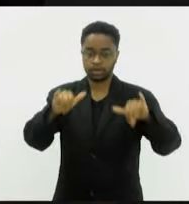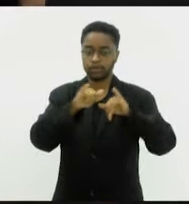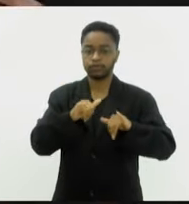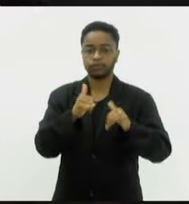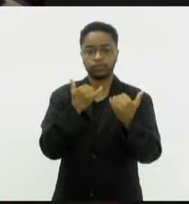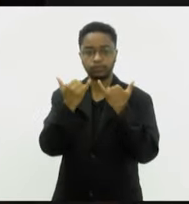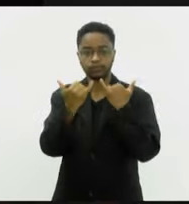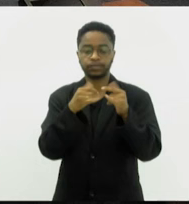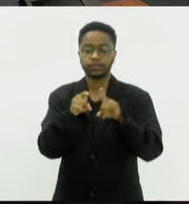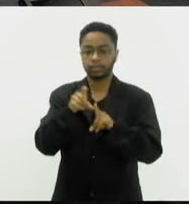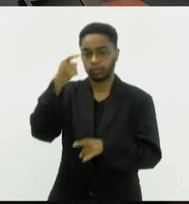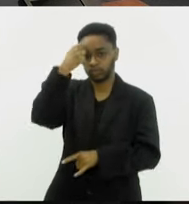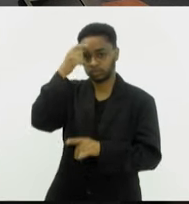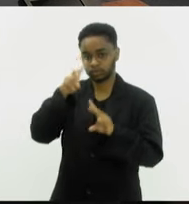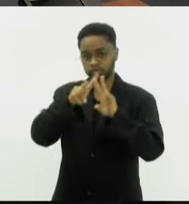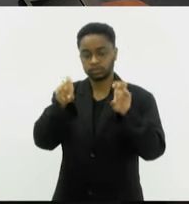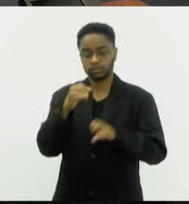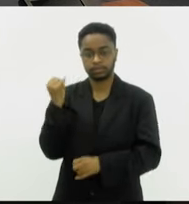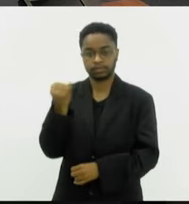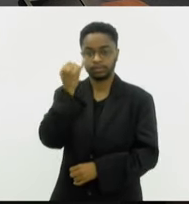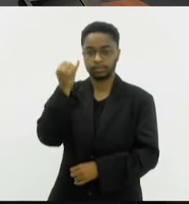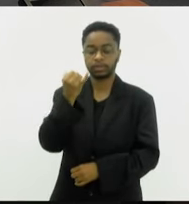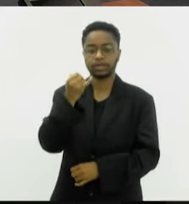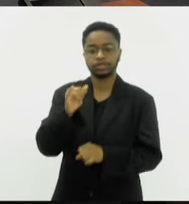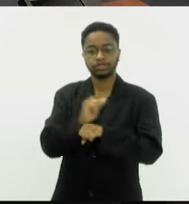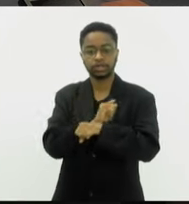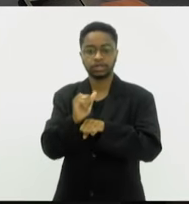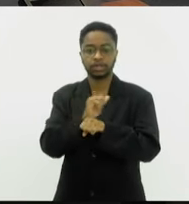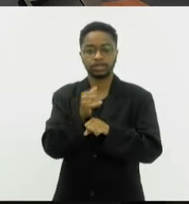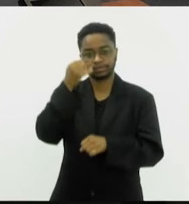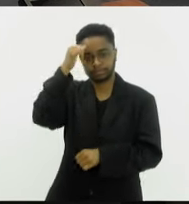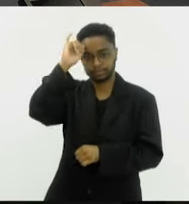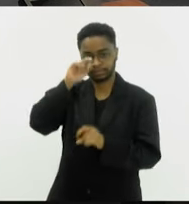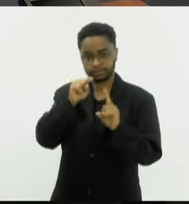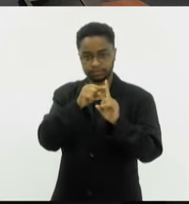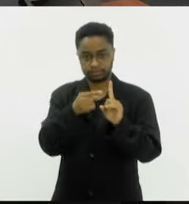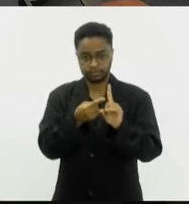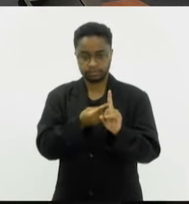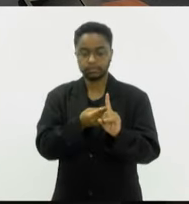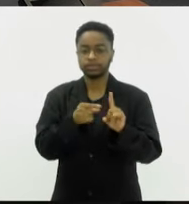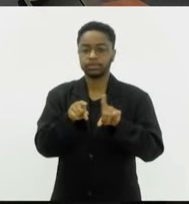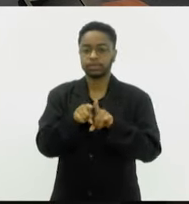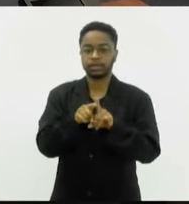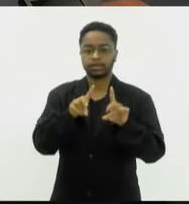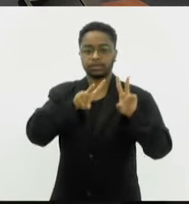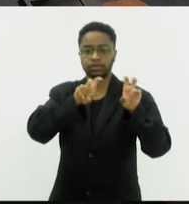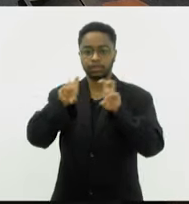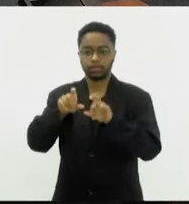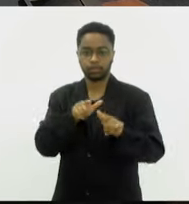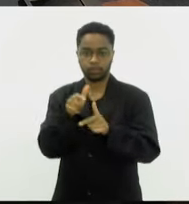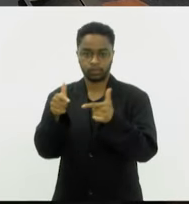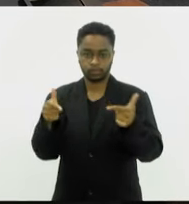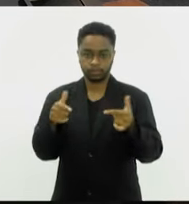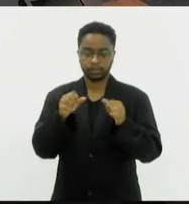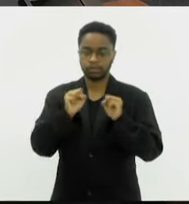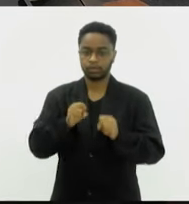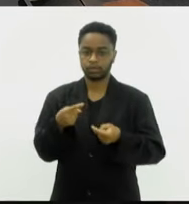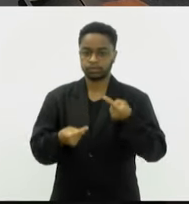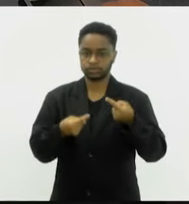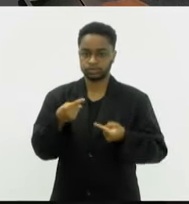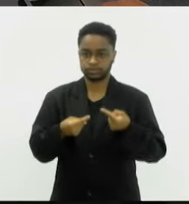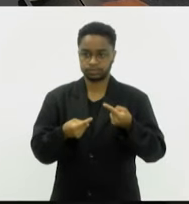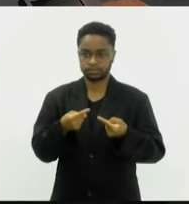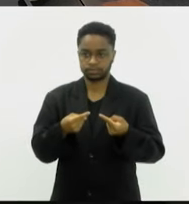de conscientização sobre a importância dos métodos e das técnicas de contracepção e da outras providências. Em